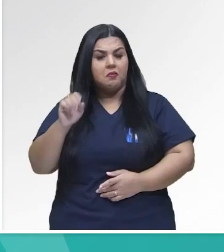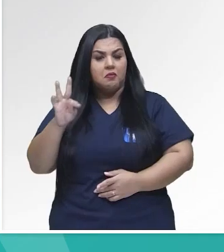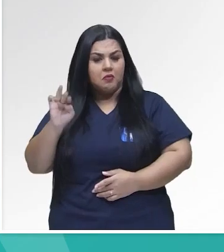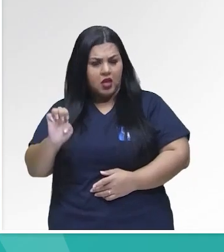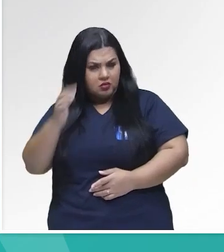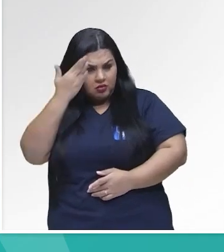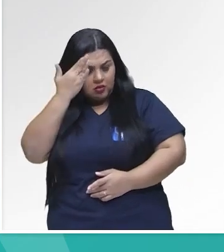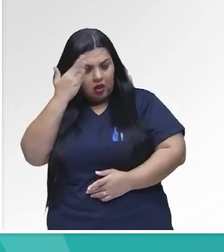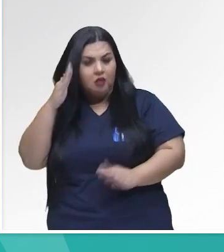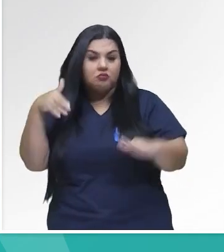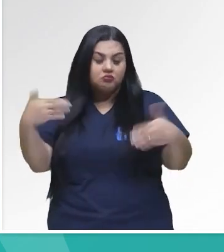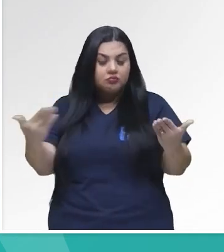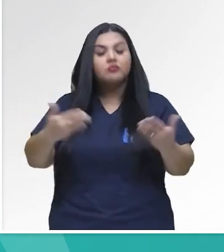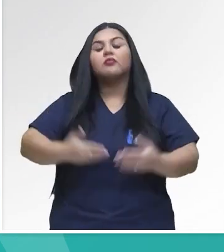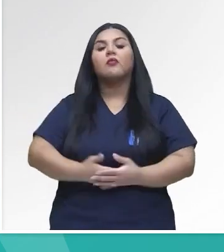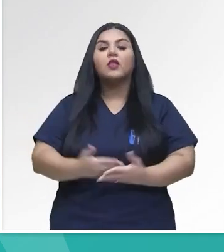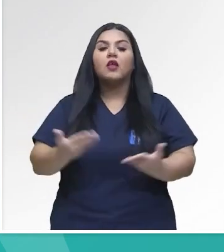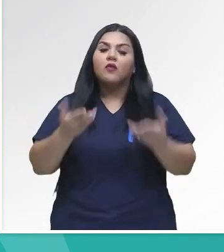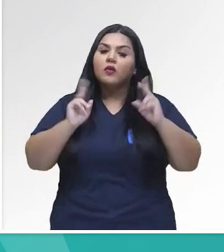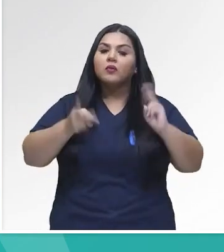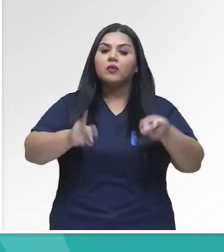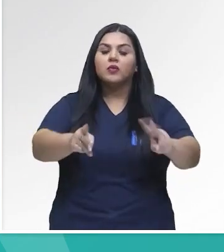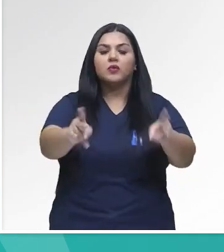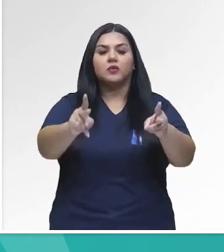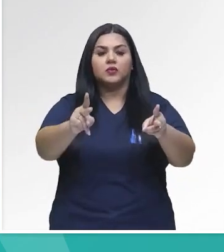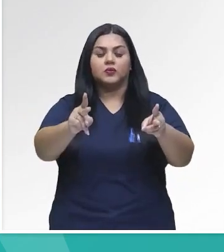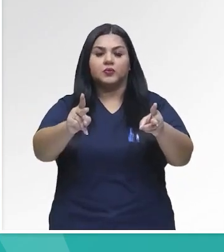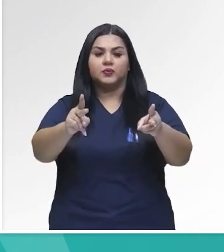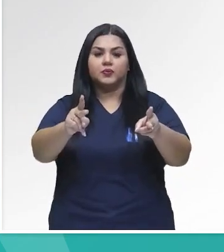Muito bem, então nós vamos prosseguir